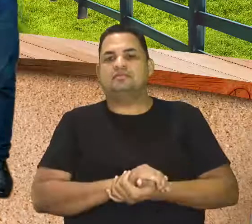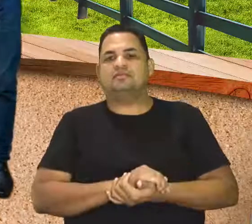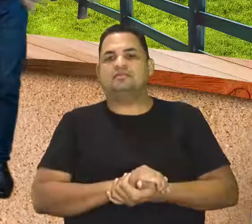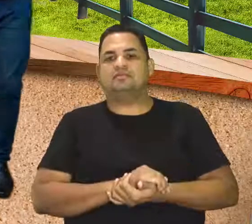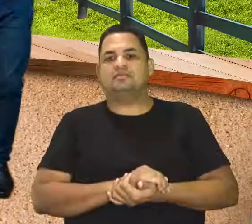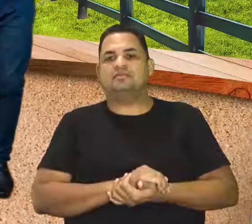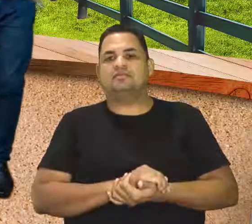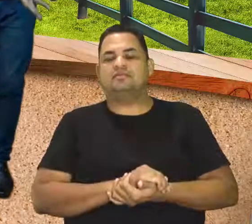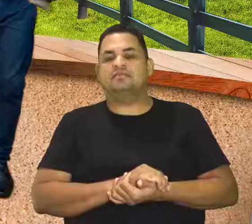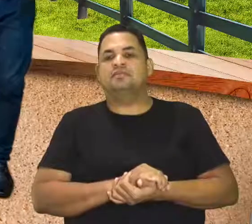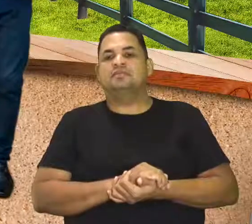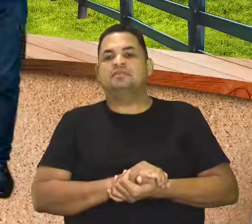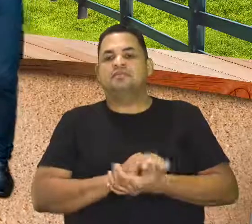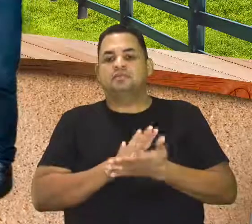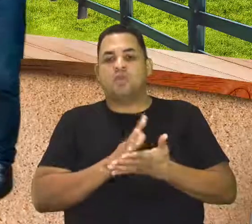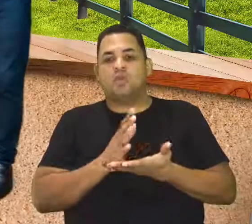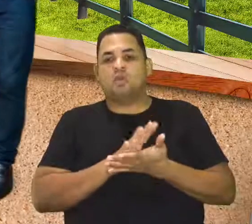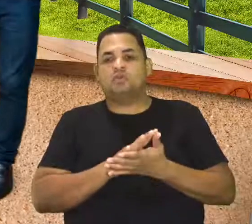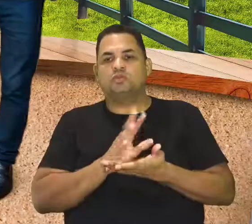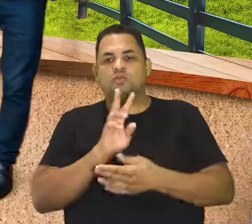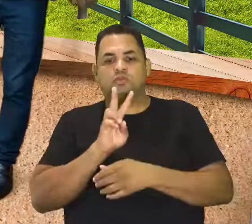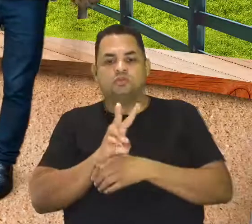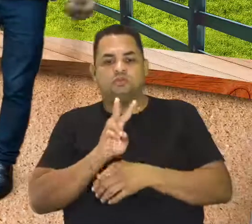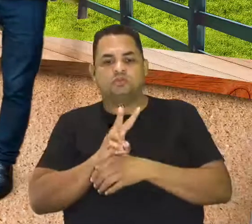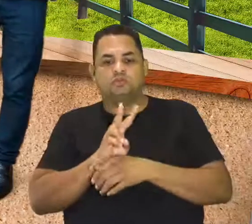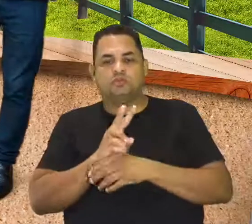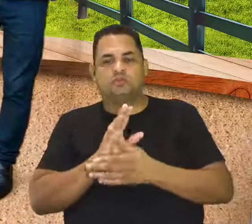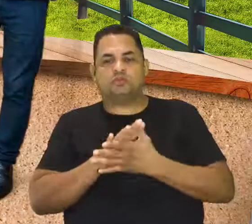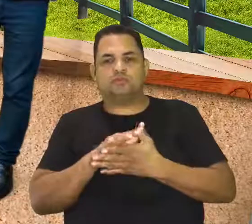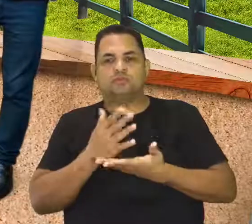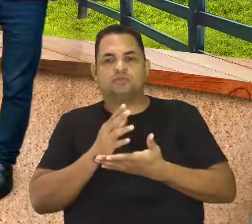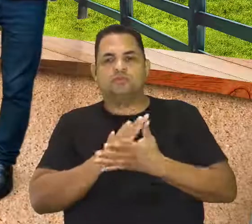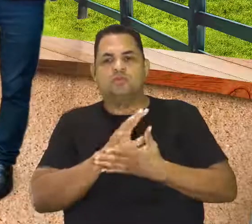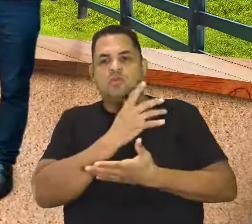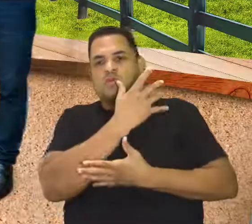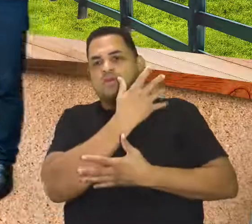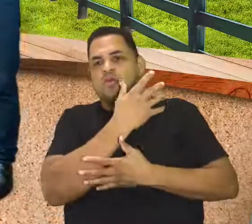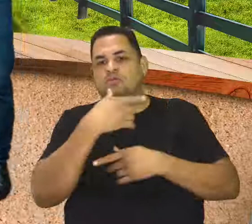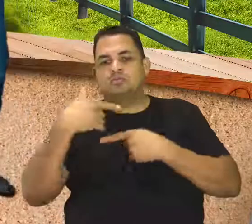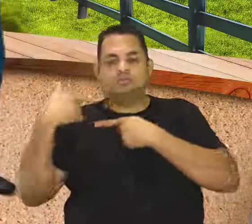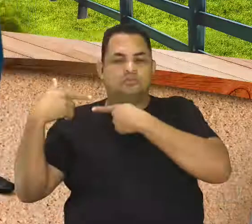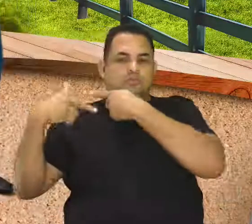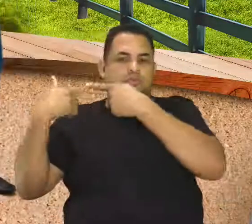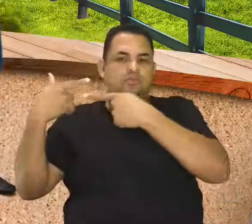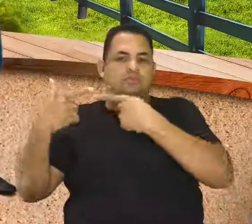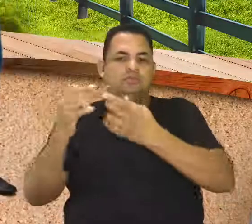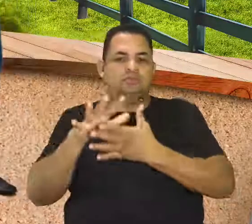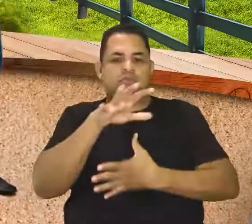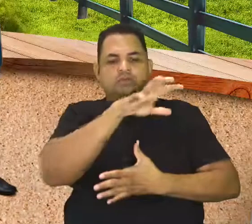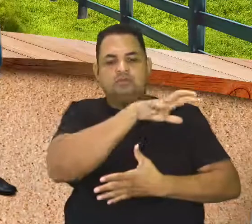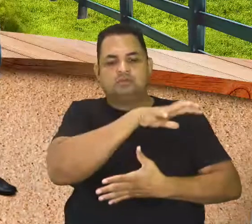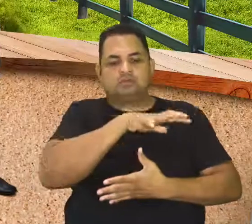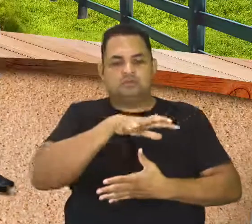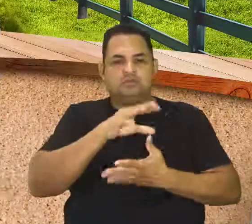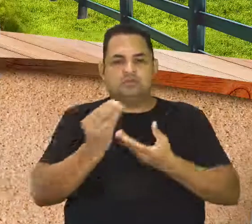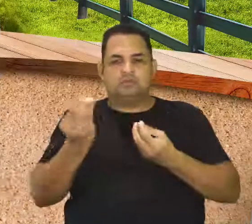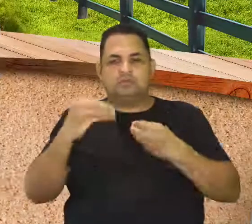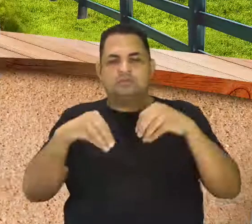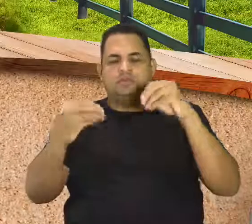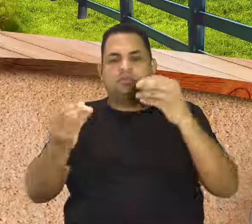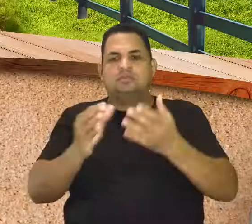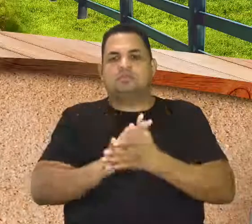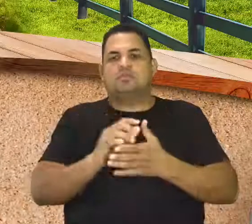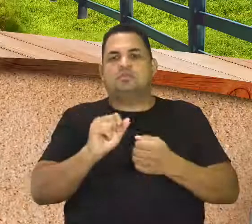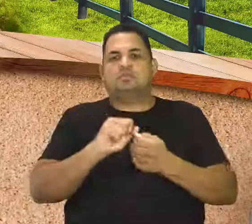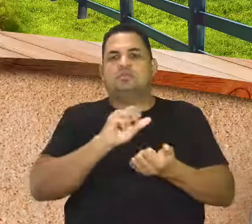dos tratos culturais tradicionais que são utilizados na produção de uma determinada cultivar, que a gente